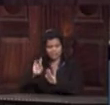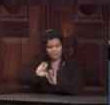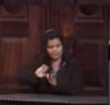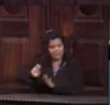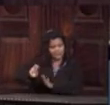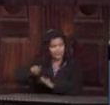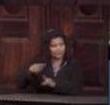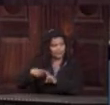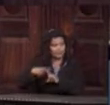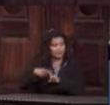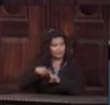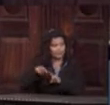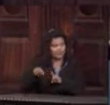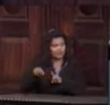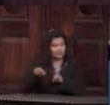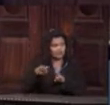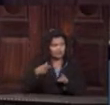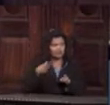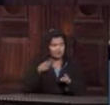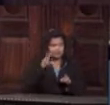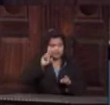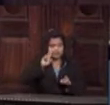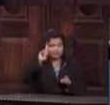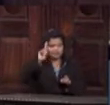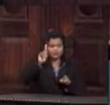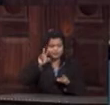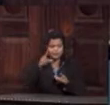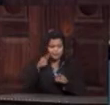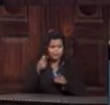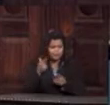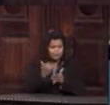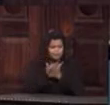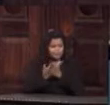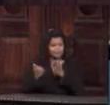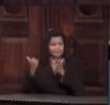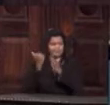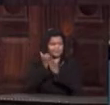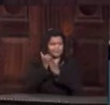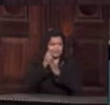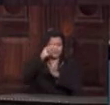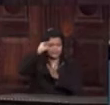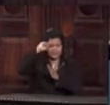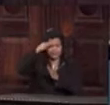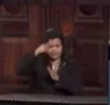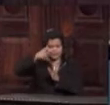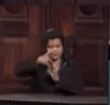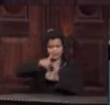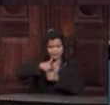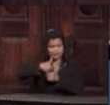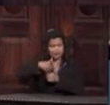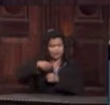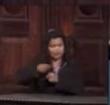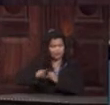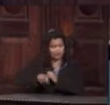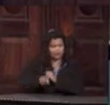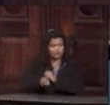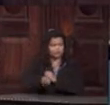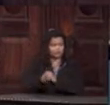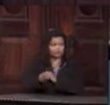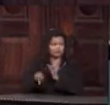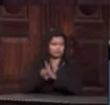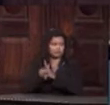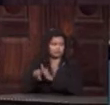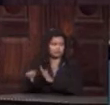no planeta com potencial de exploração em águas profundas e ultra profundas